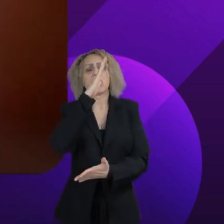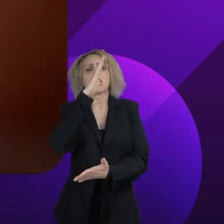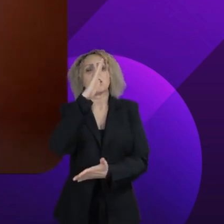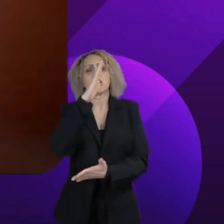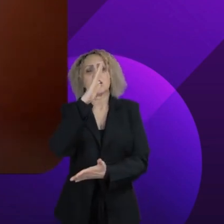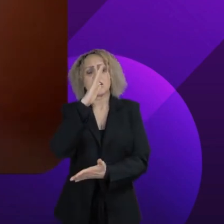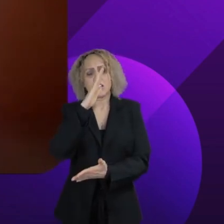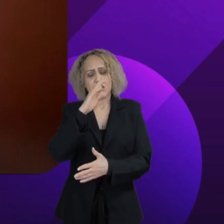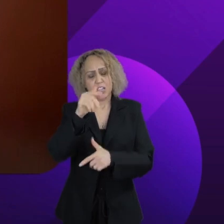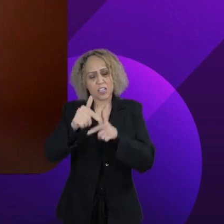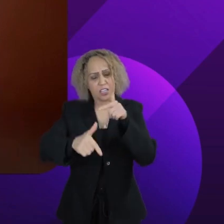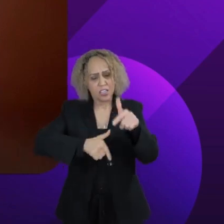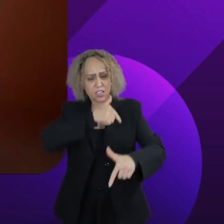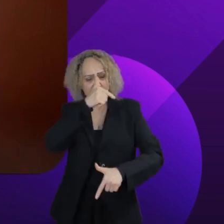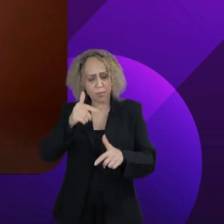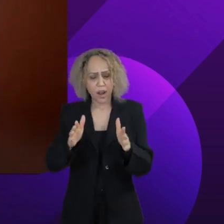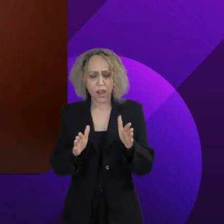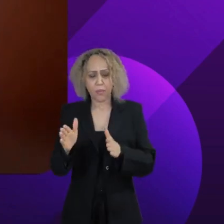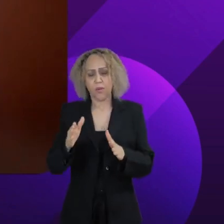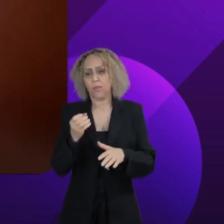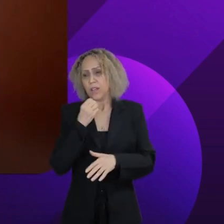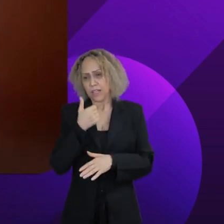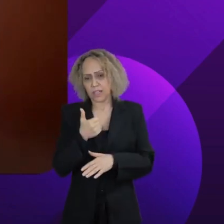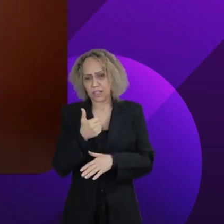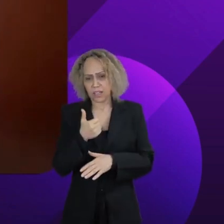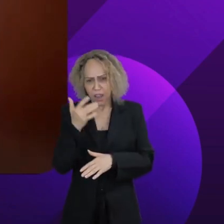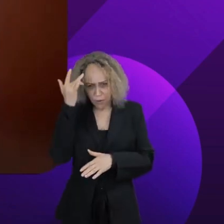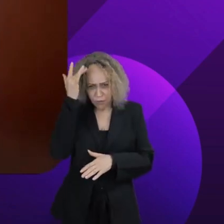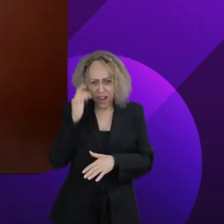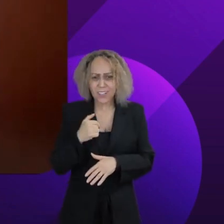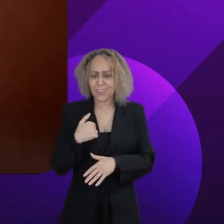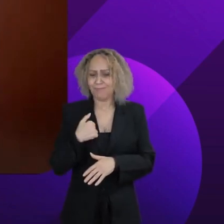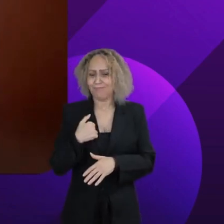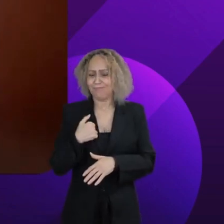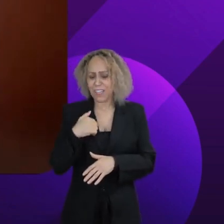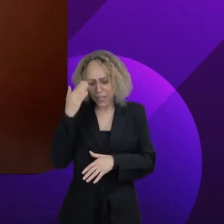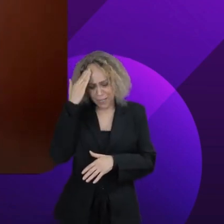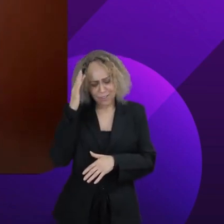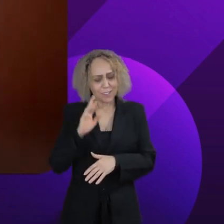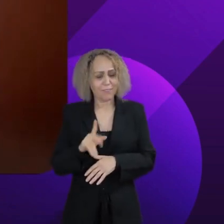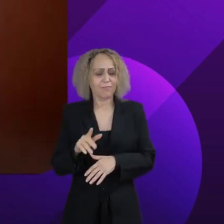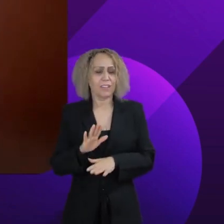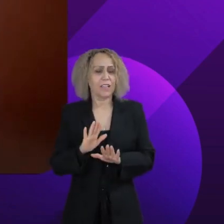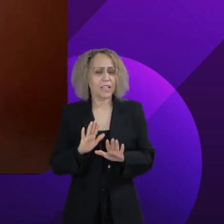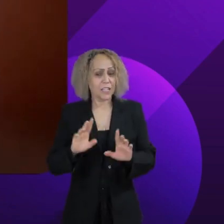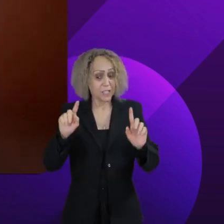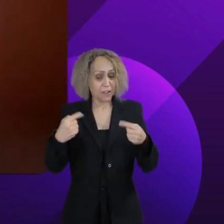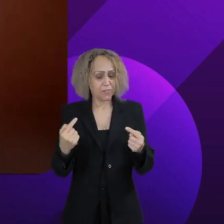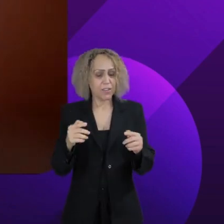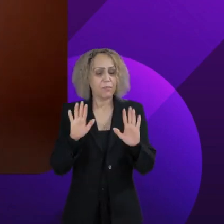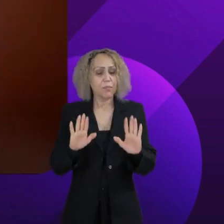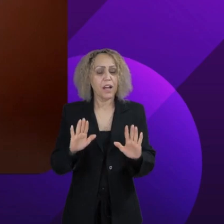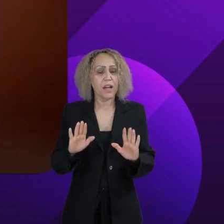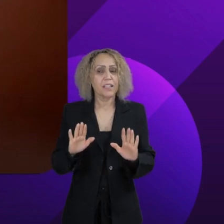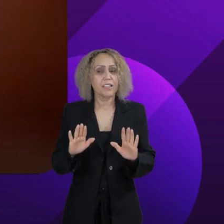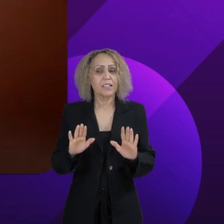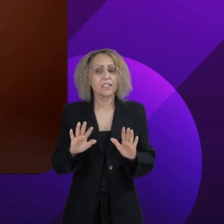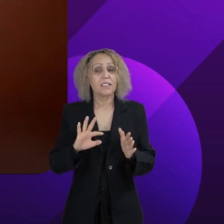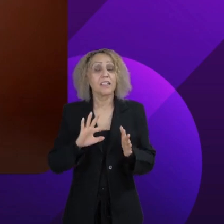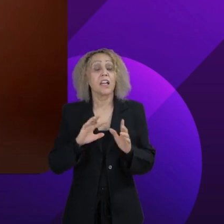bons mandatos. Eu sei que não é fácil, é um grande desafio, mas a chave para a gente é um